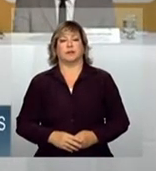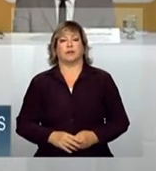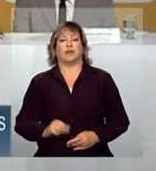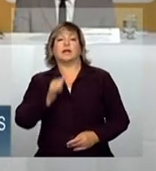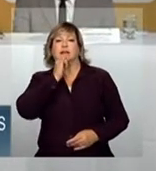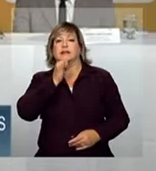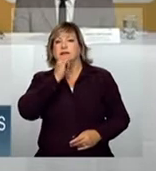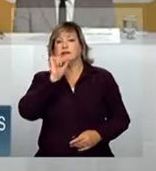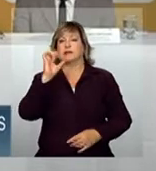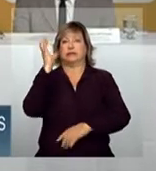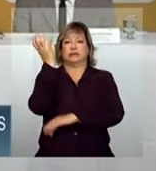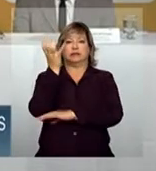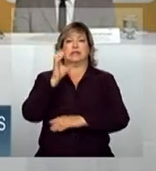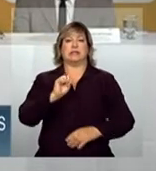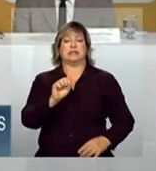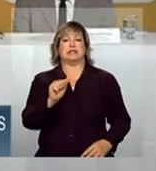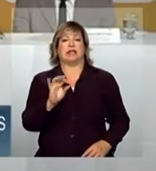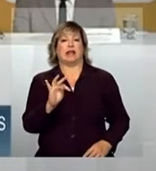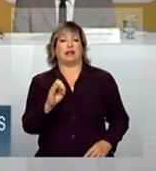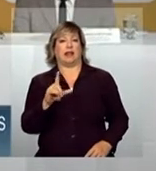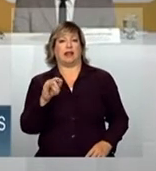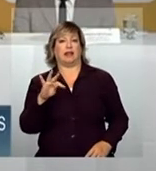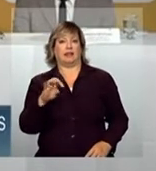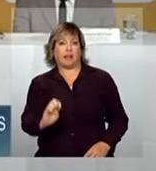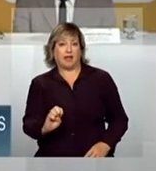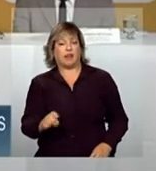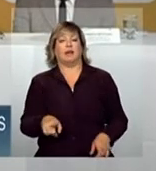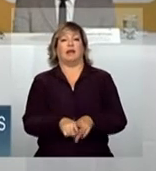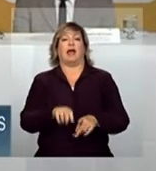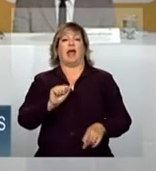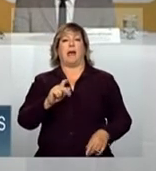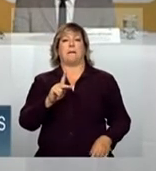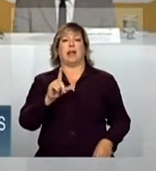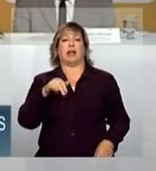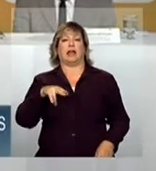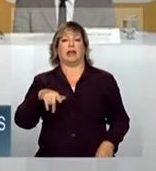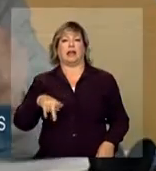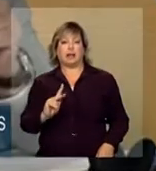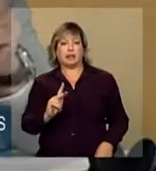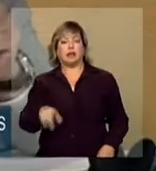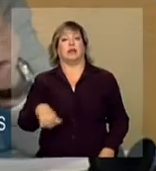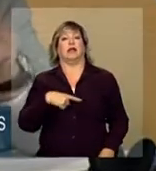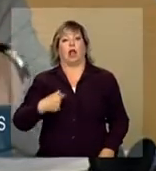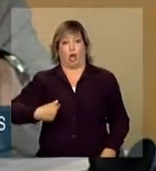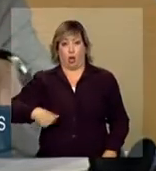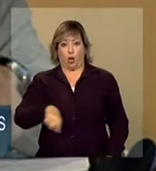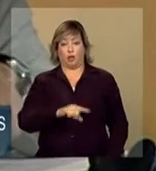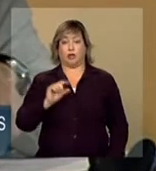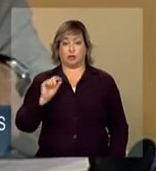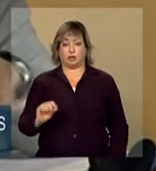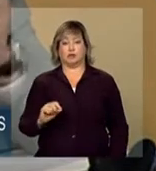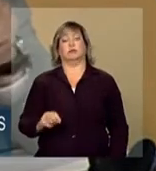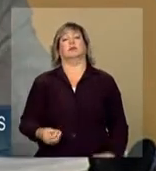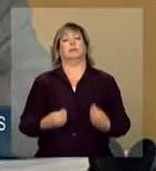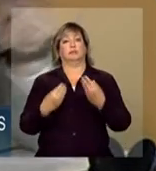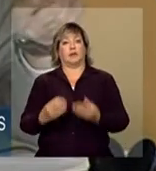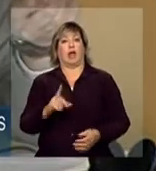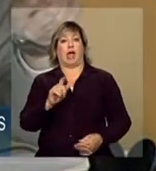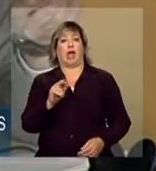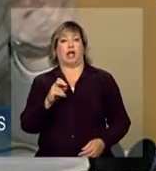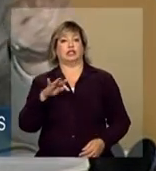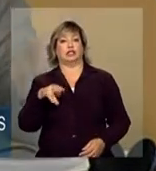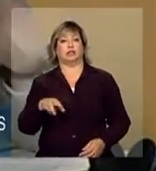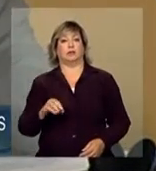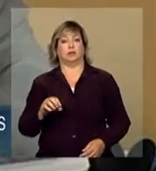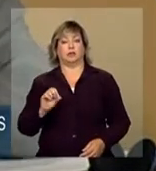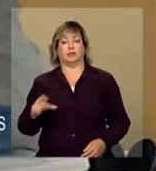Satélite, por exemplo, backup de saída de sinal uplink. Né? Nós garantimos, né, o uplink, mas não contratamos